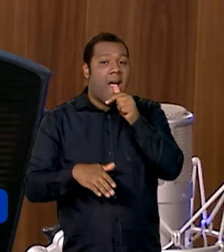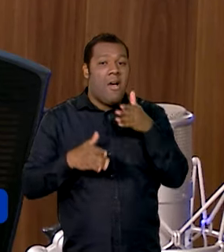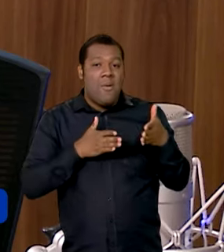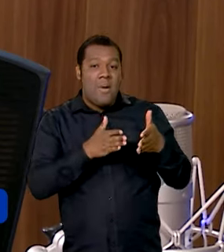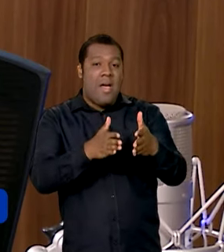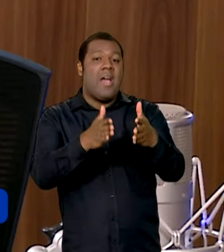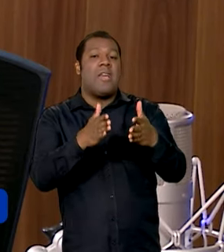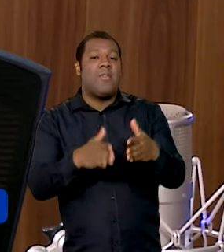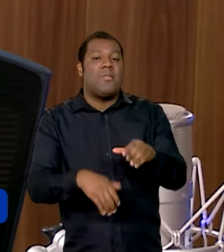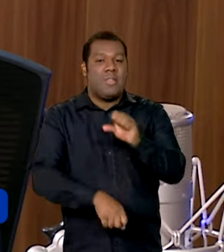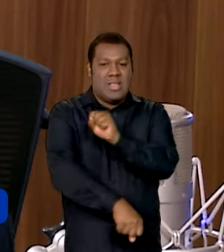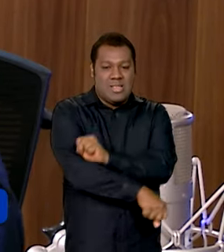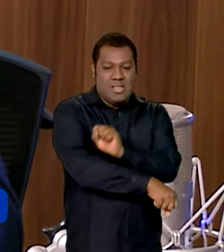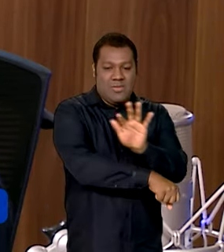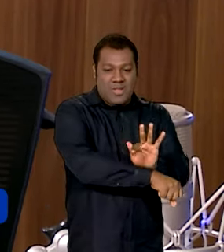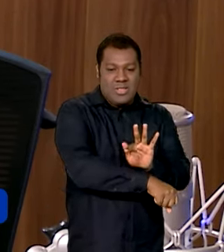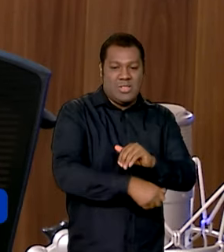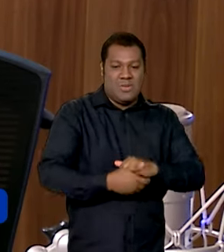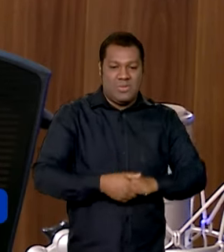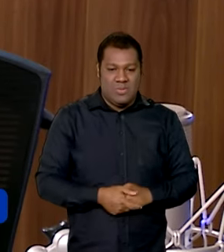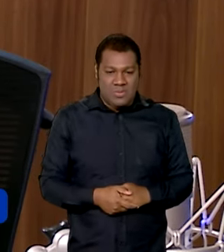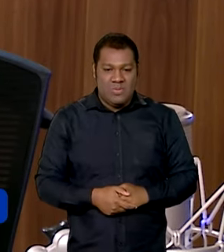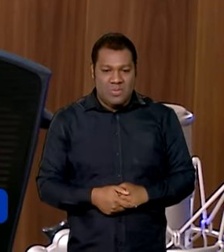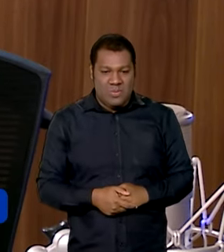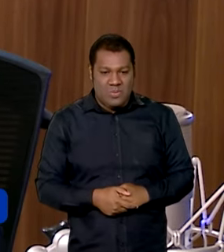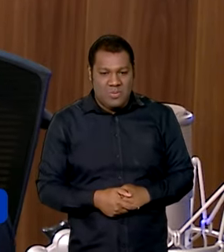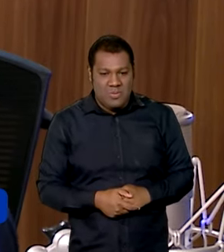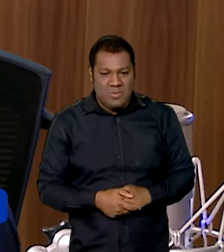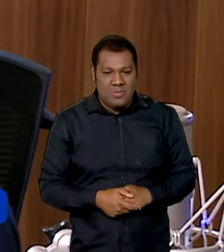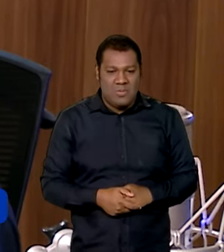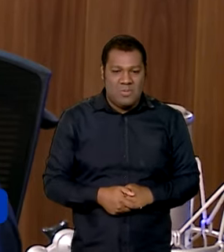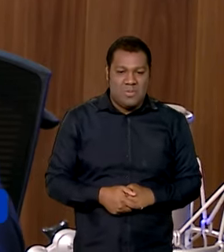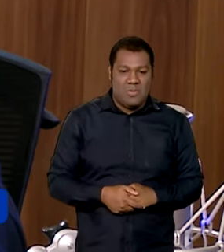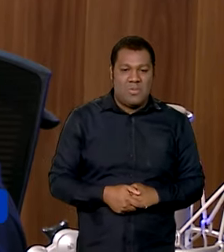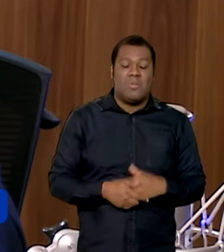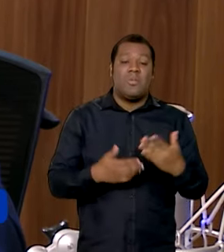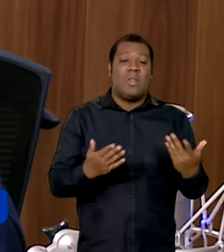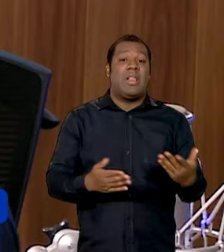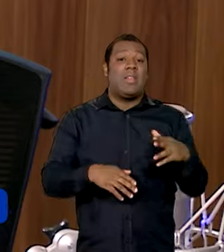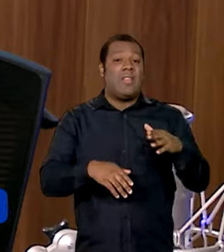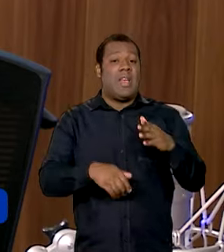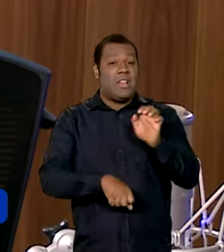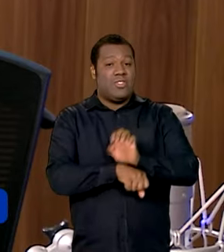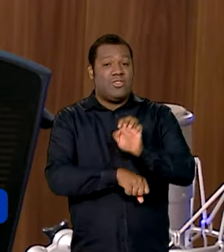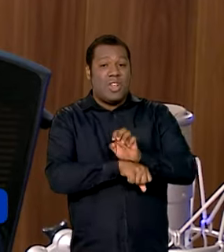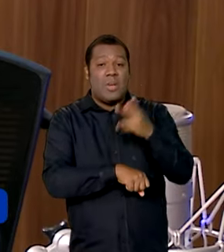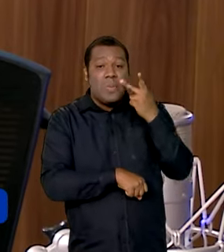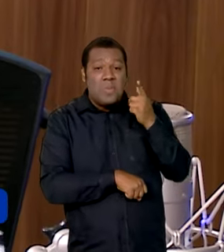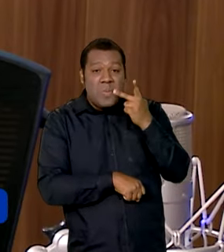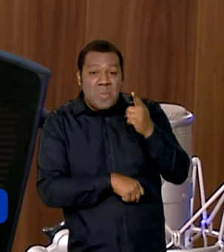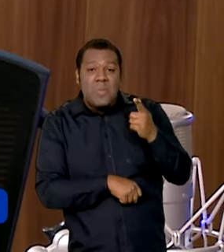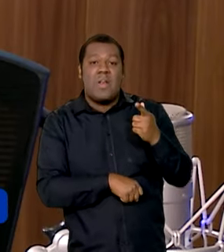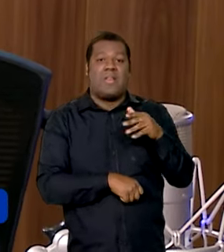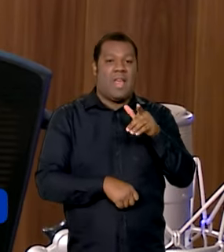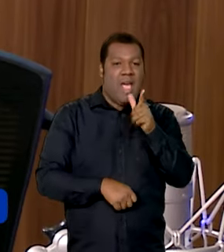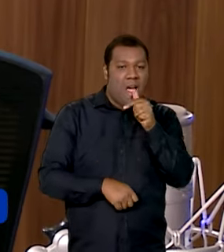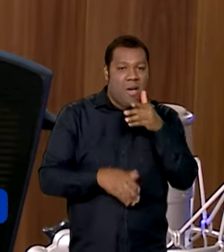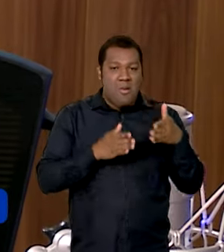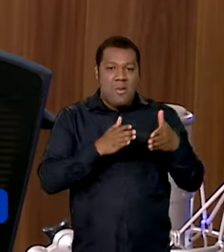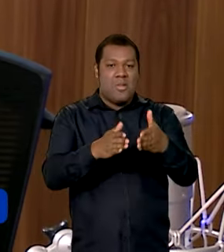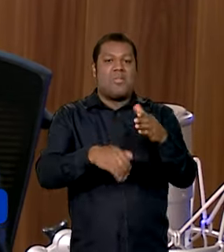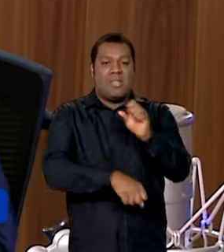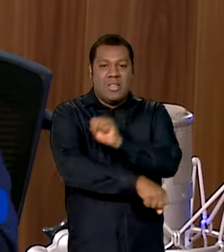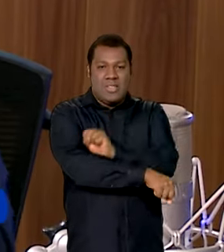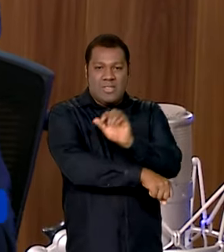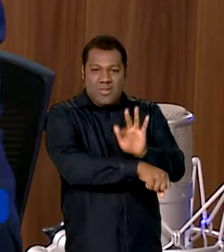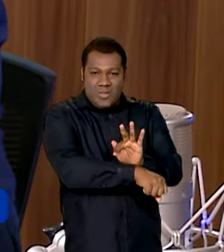Ceará que é uma obra que tá fazendo certo ela nunca foi ainda abastecida de água não foi colocado água então tá lá